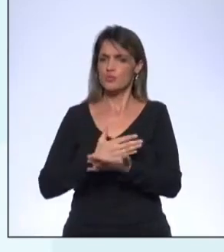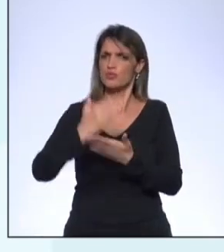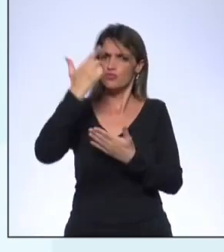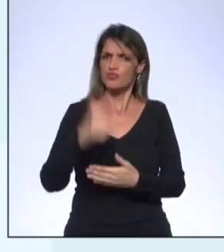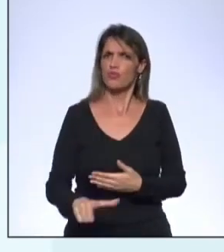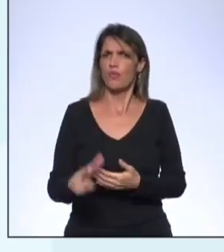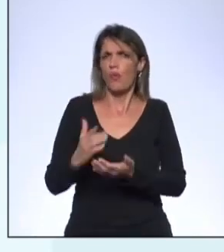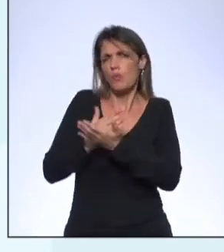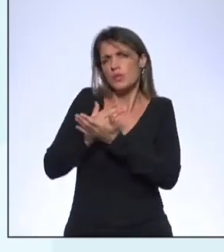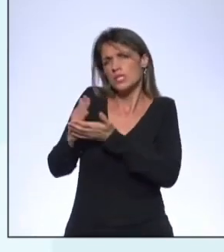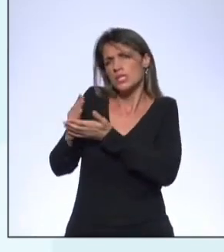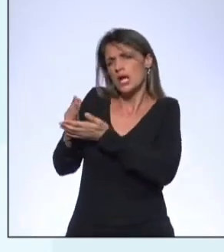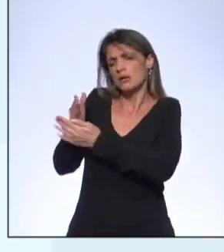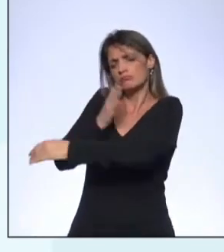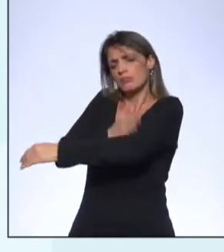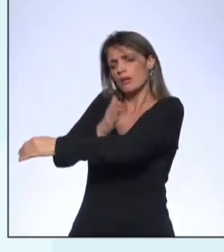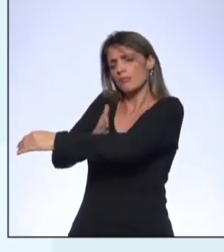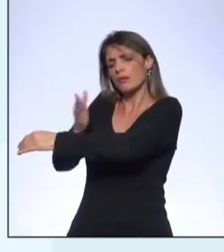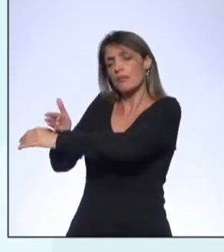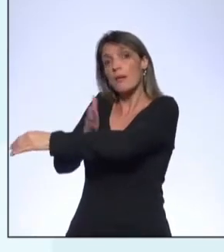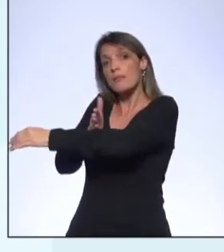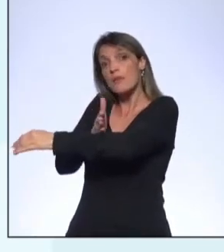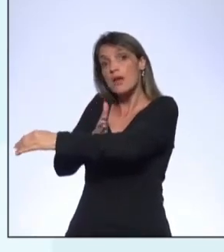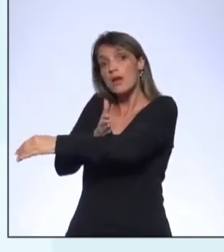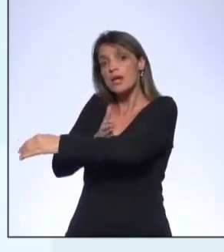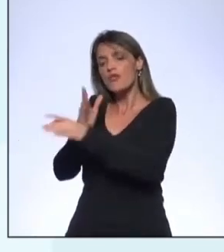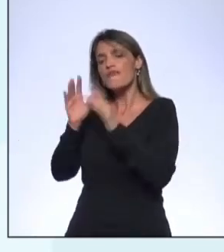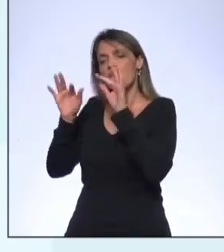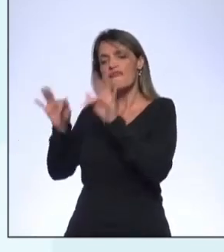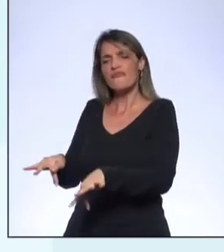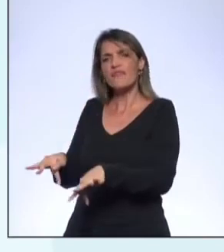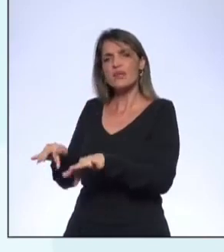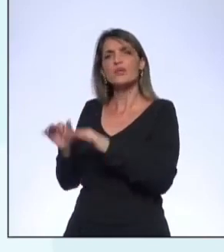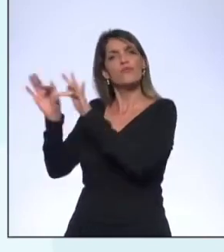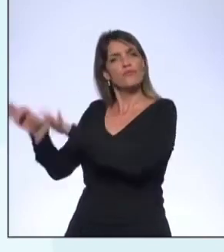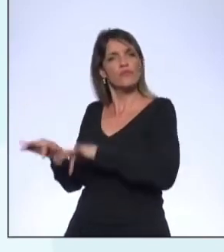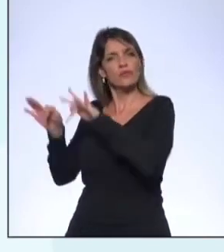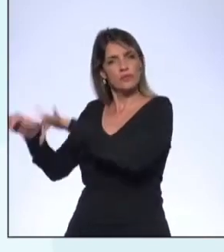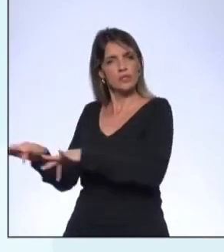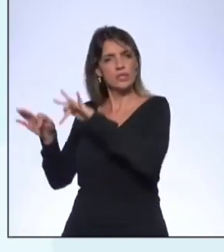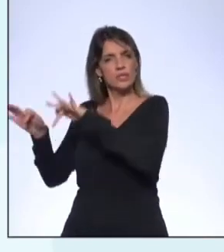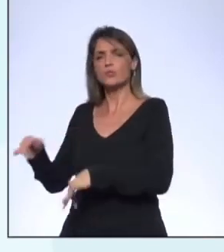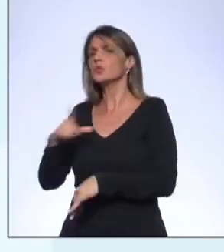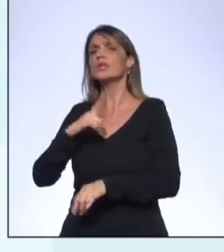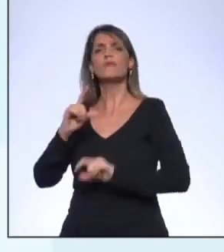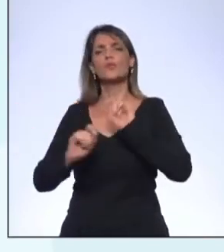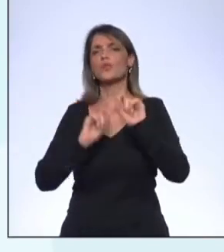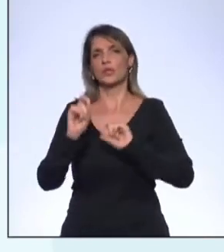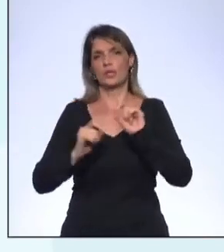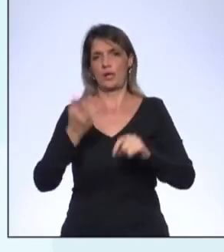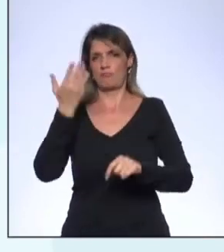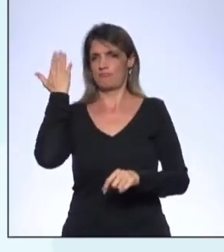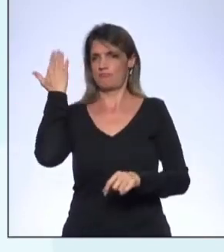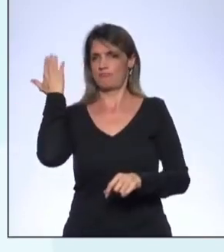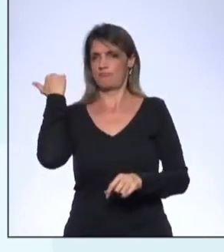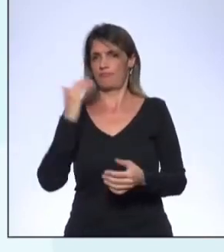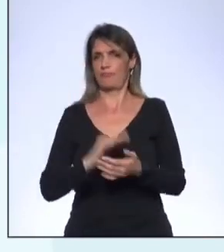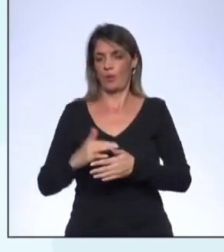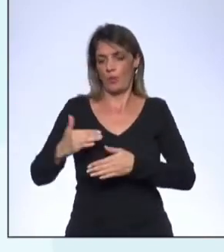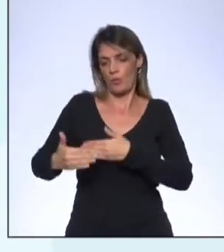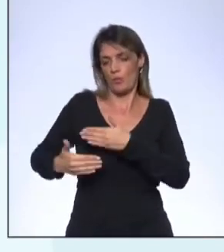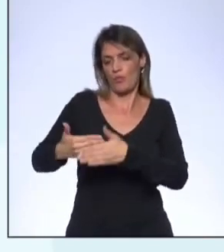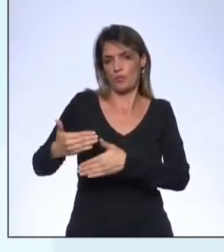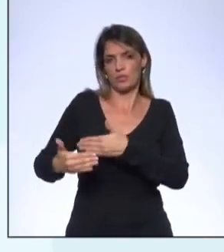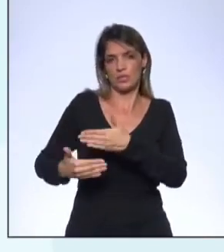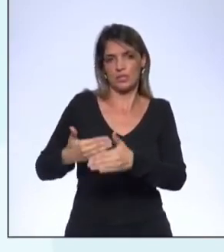finalzinho da Idade Média, no finalzinho do feudalismo, o que a gente teve? A gente teve um processo